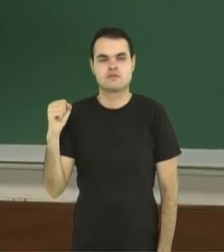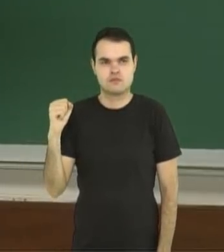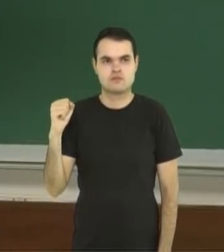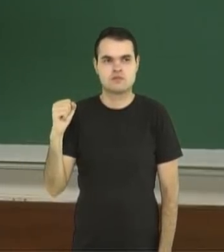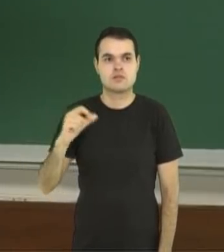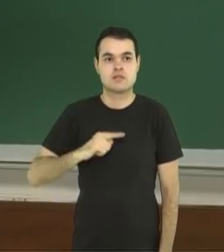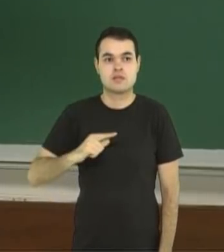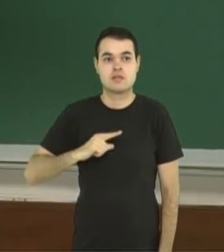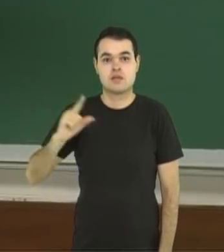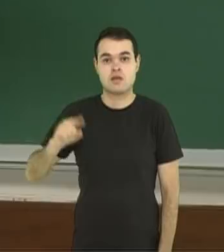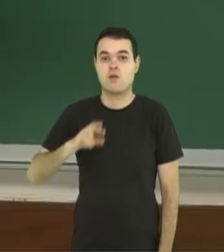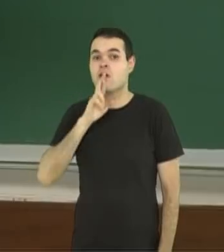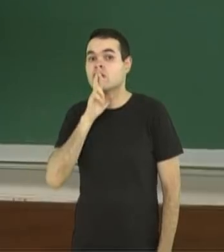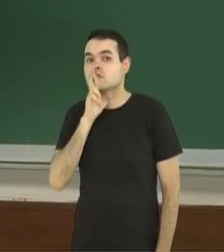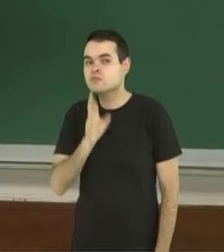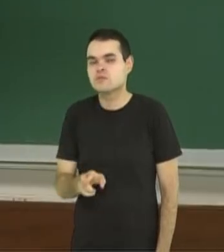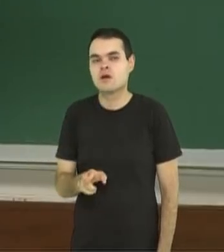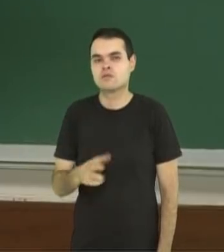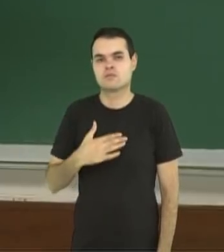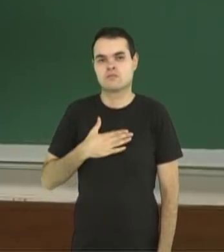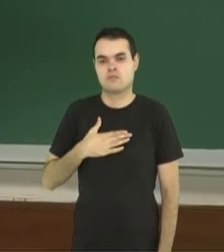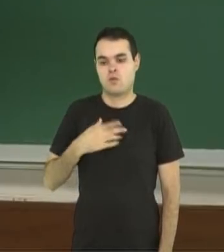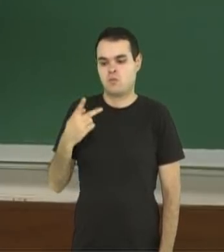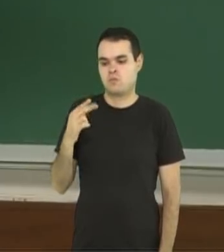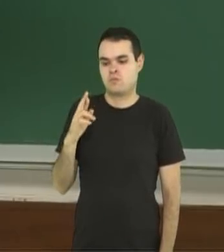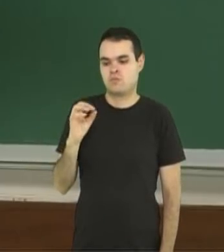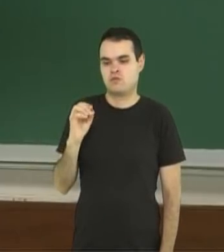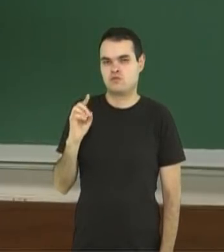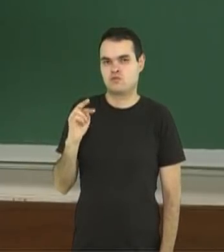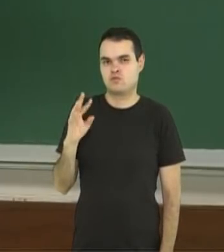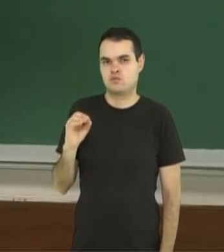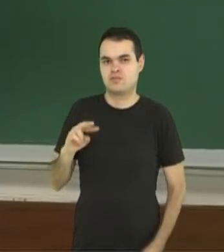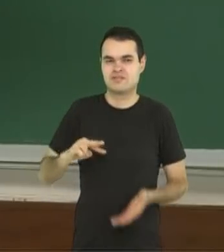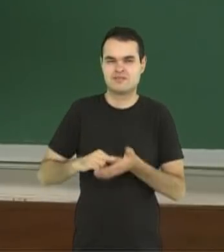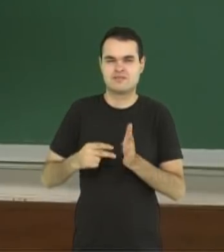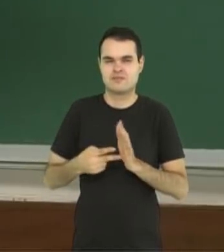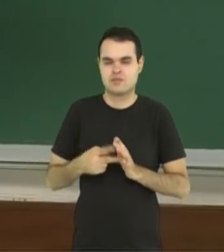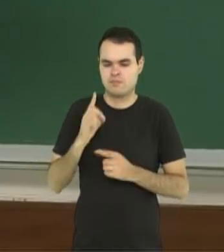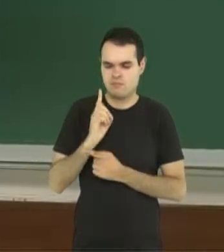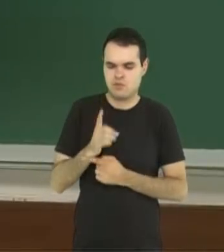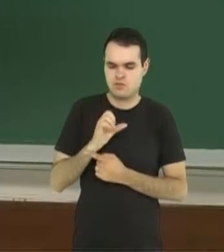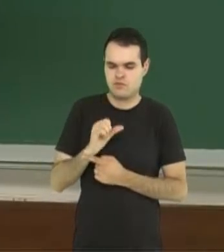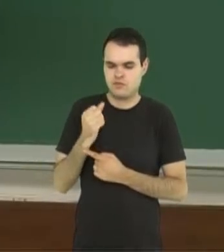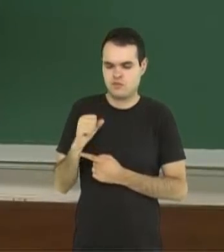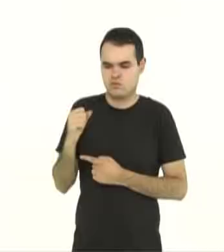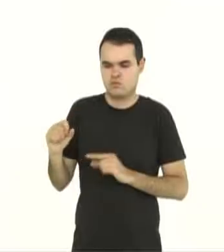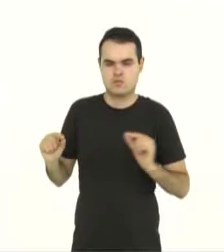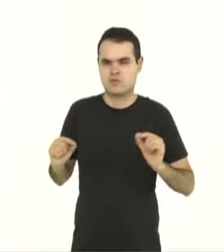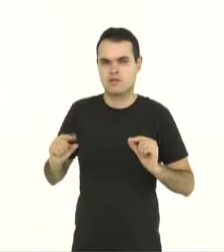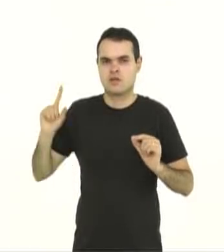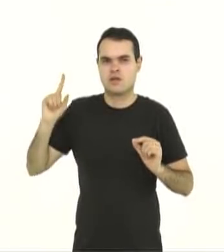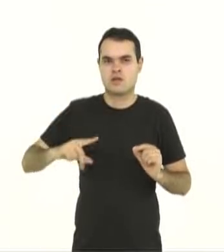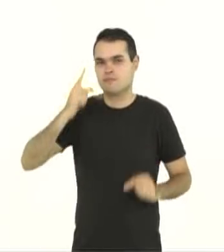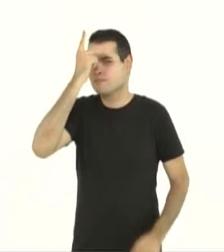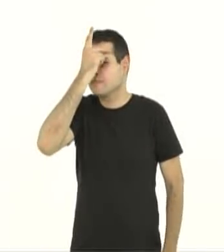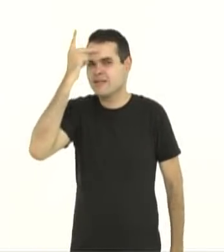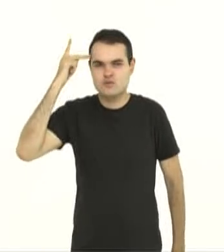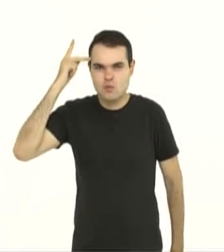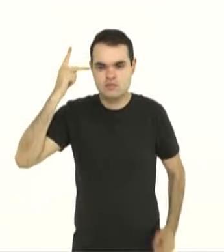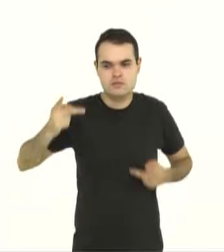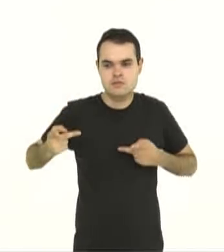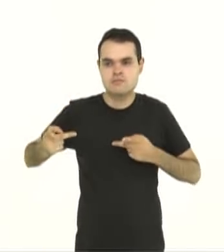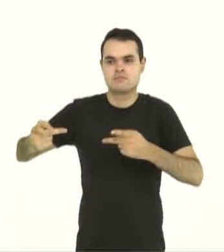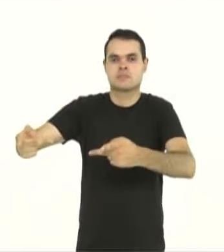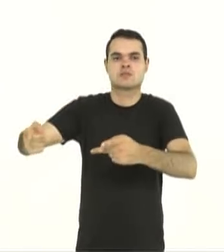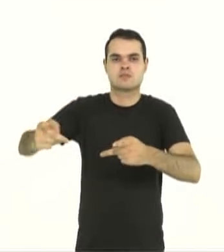1988. Então, esse foi o resultado do meu produto. Então, esse 1988, ele representa o total de pessoas